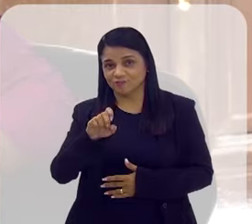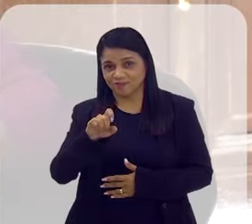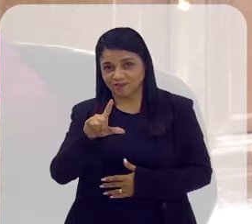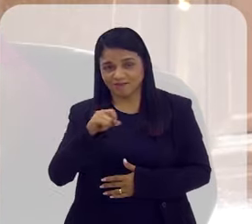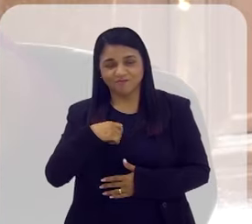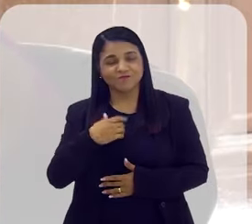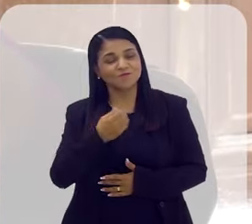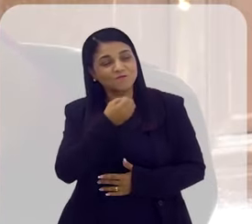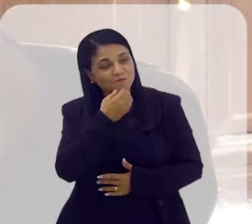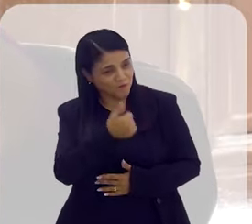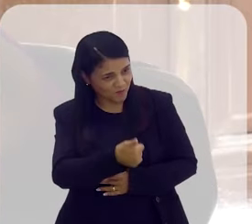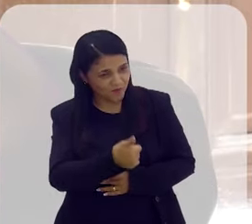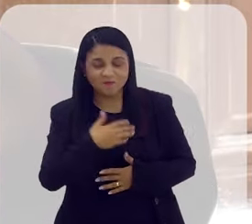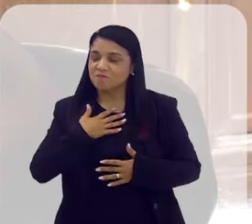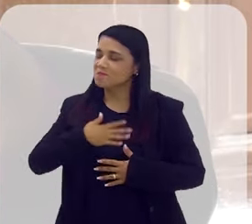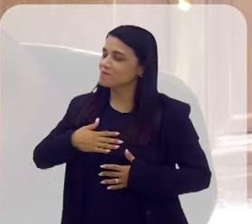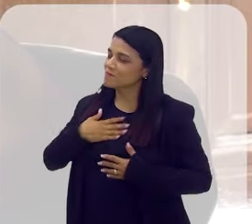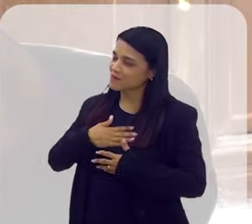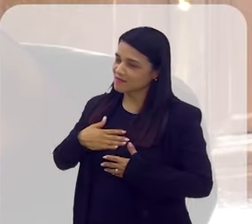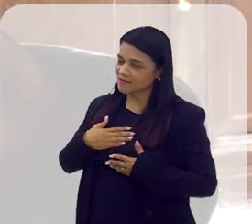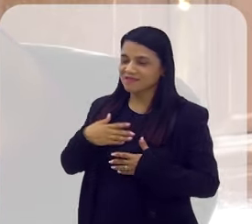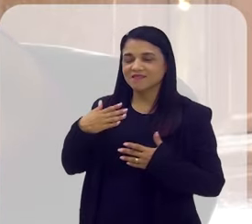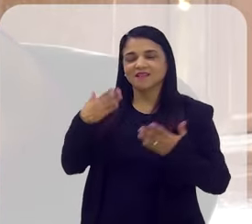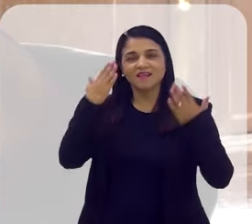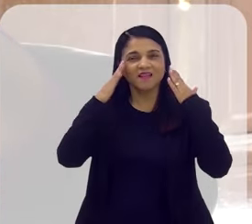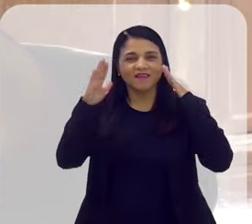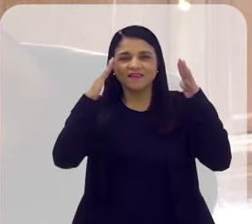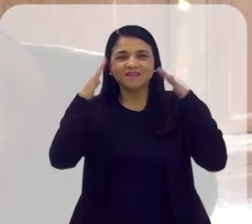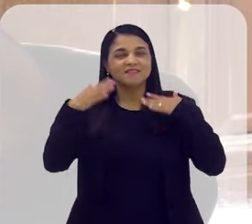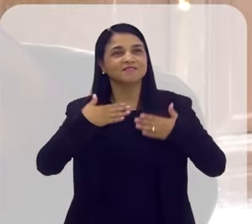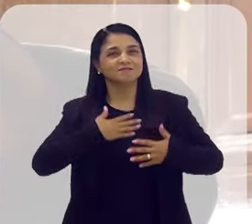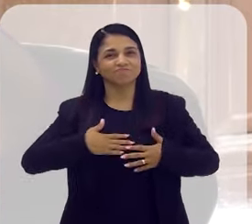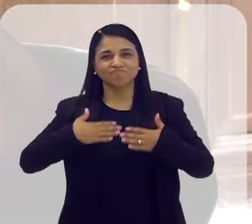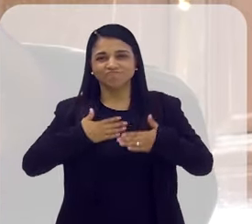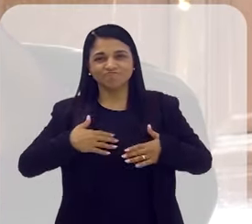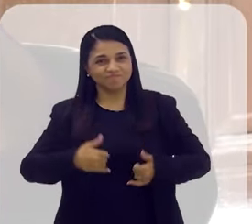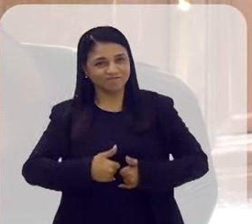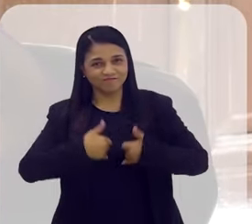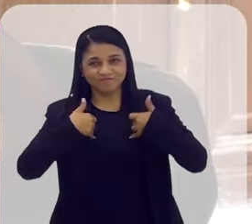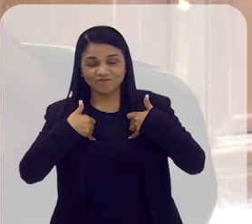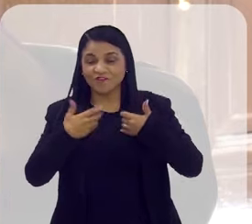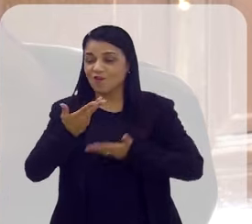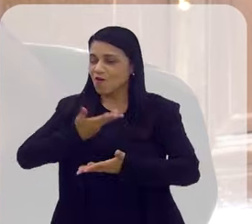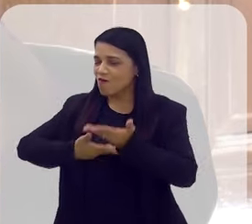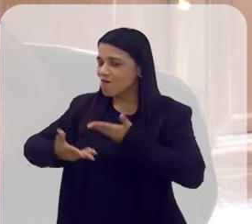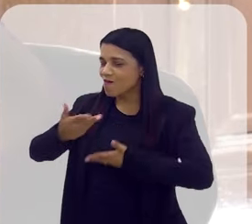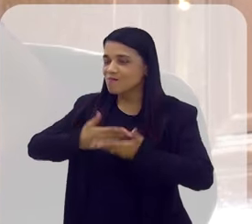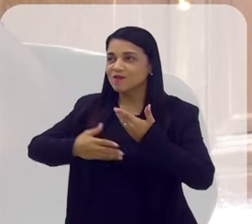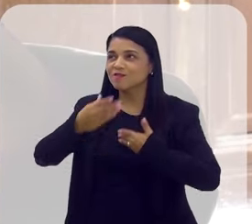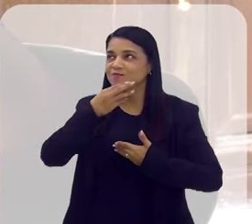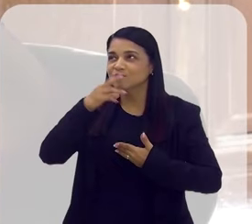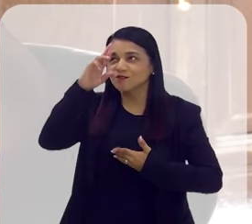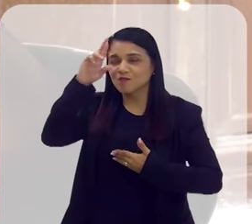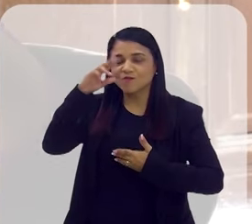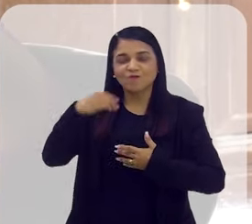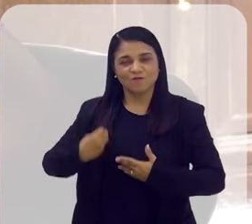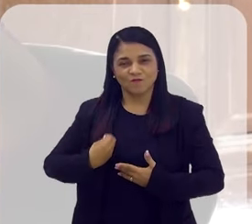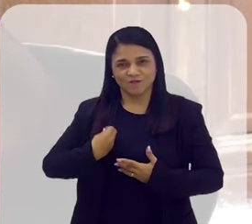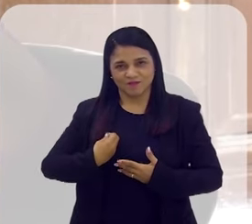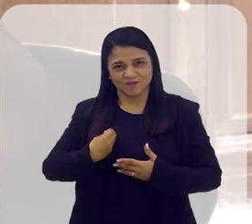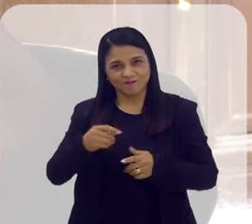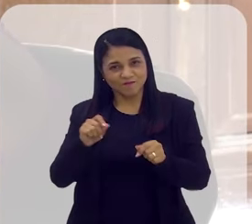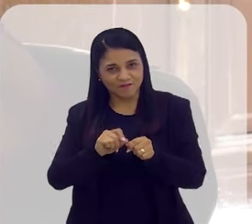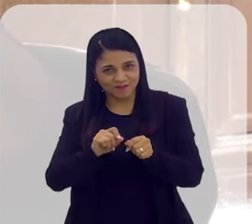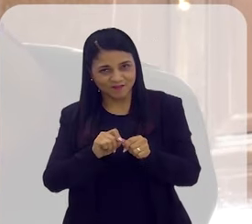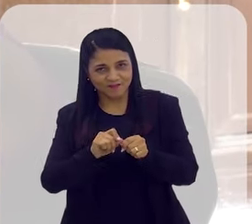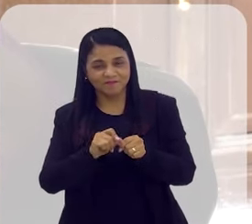amiga? Querido, o prazer é todo meu, que alegria, que satisfação estar aqui, né, para compartilhar daquilo que o Senhor tem feito